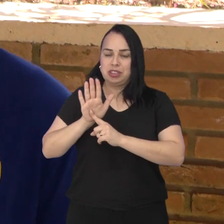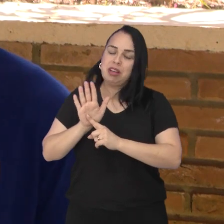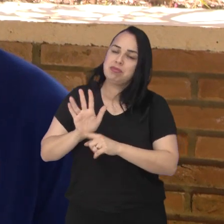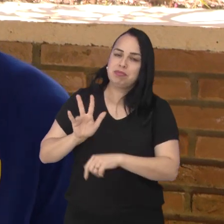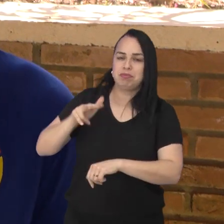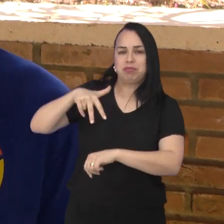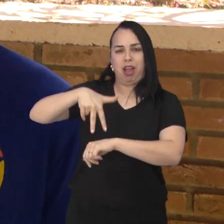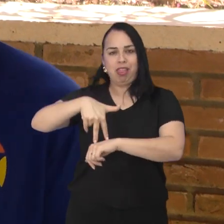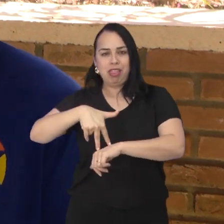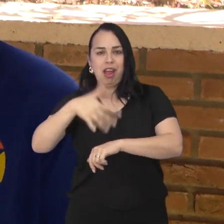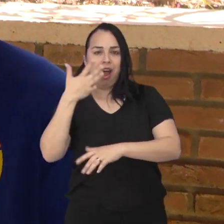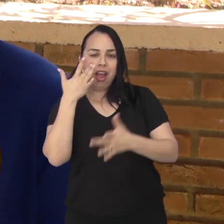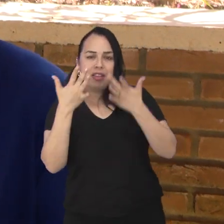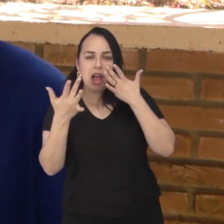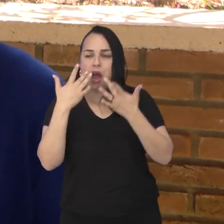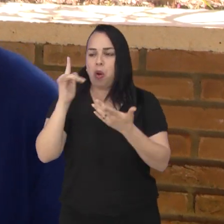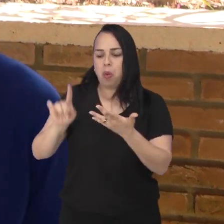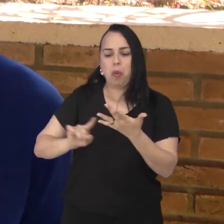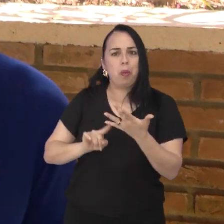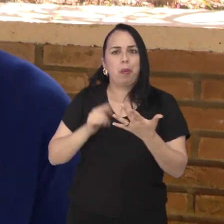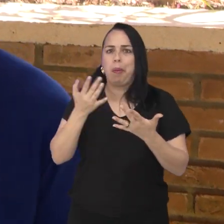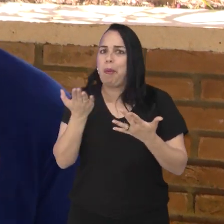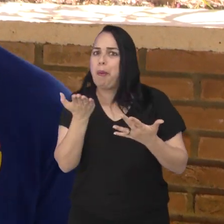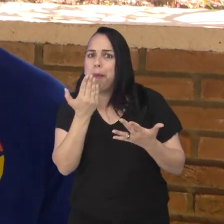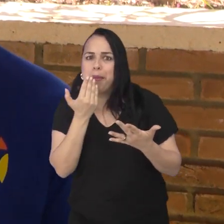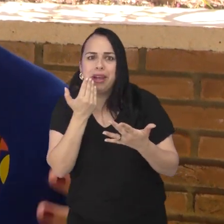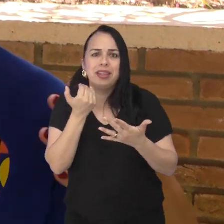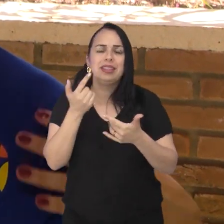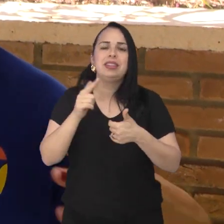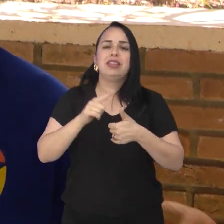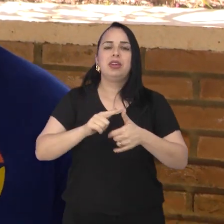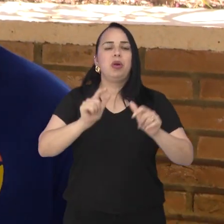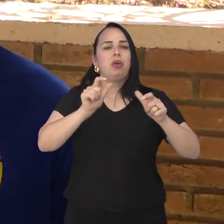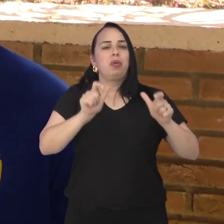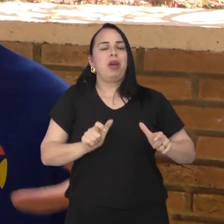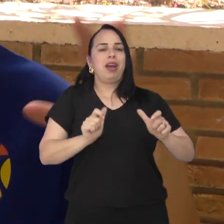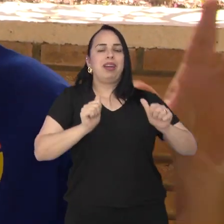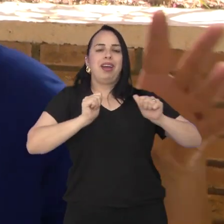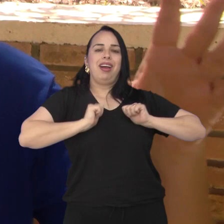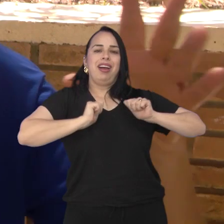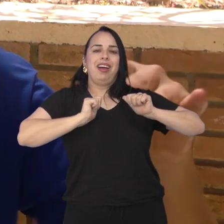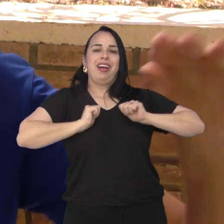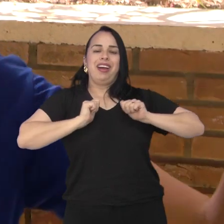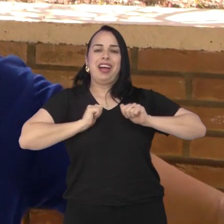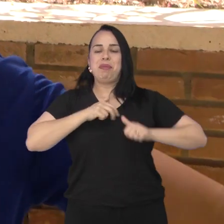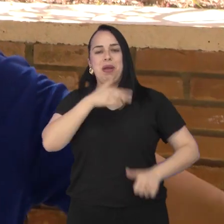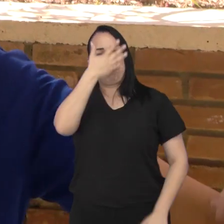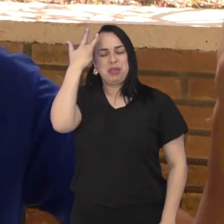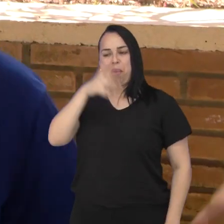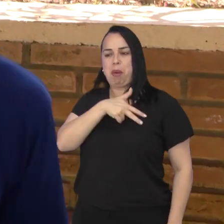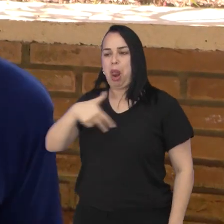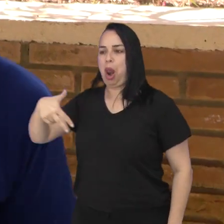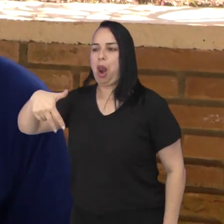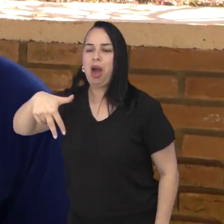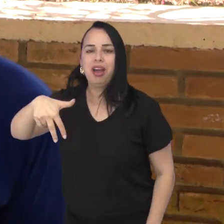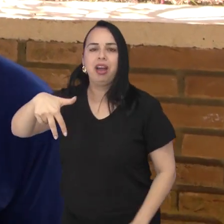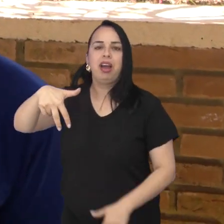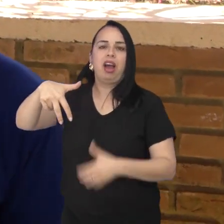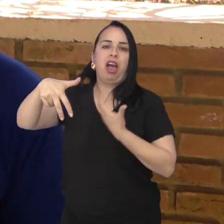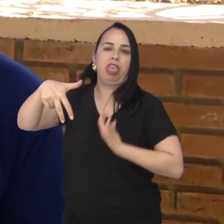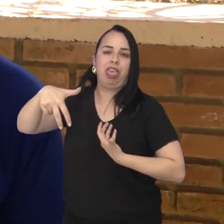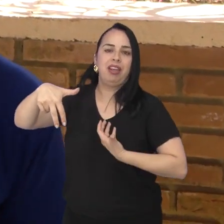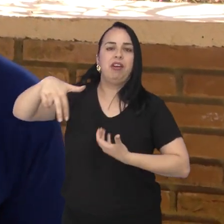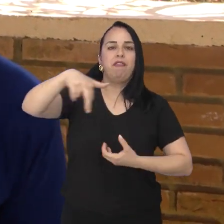intervenções artísticas, a área de gastronomia, uma área de relax, né? A pessoa andou muito, cansou, vai lá, relaxa um